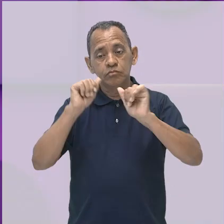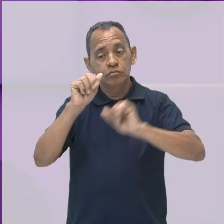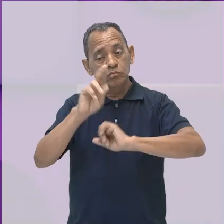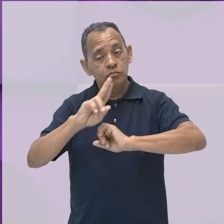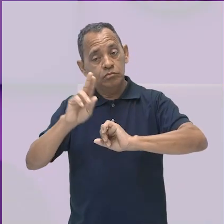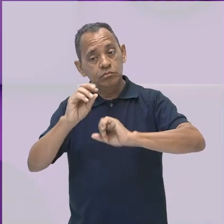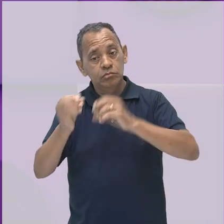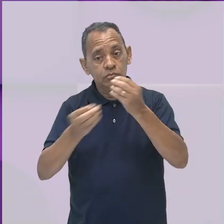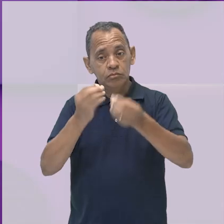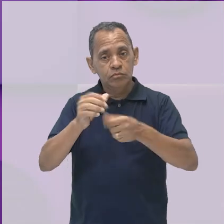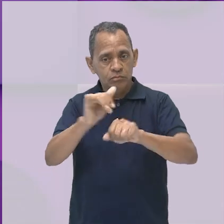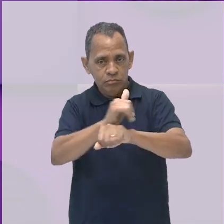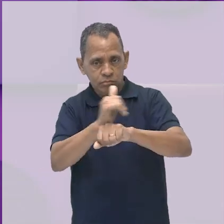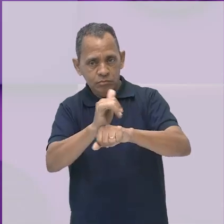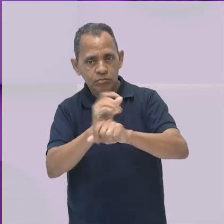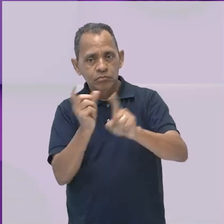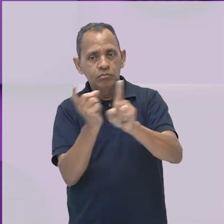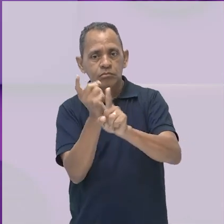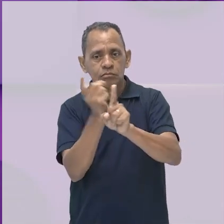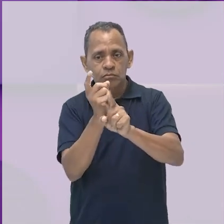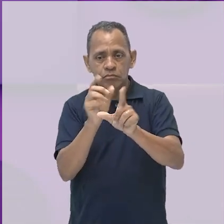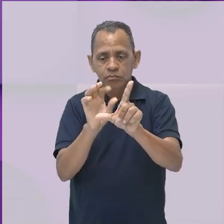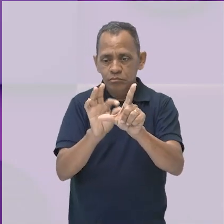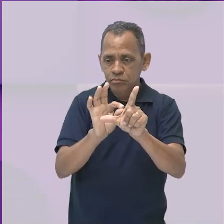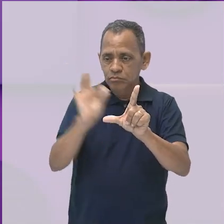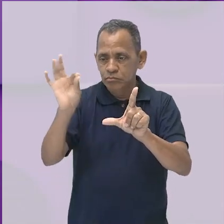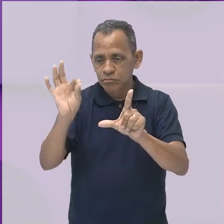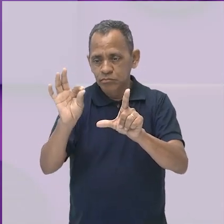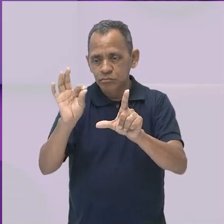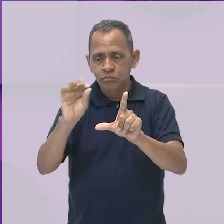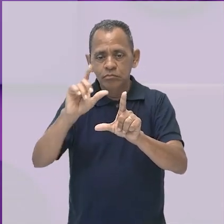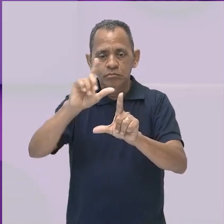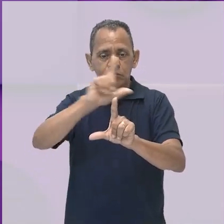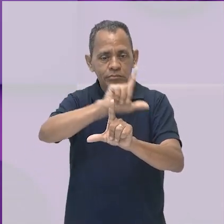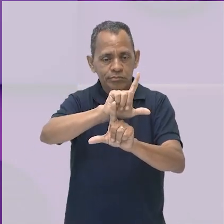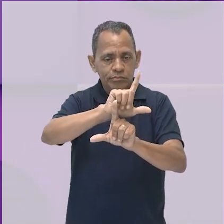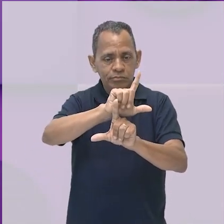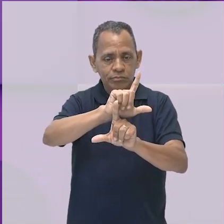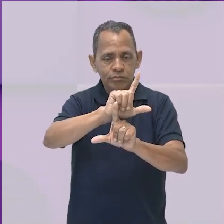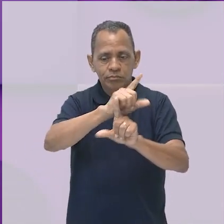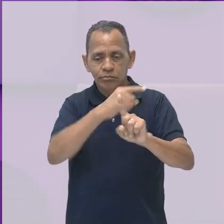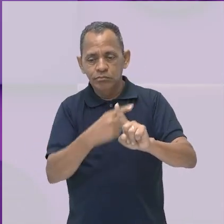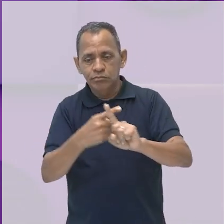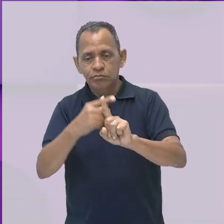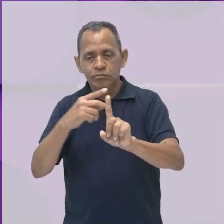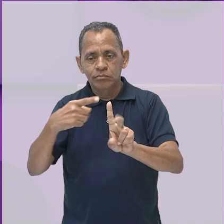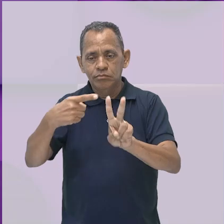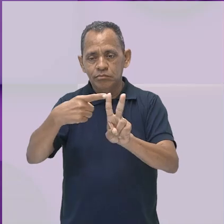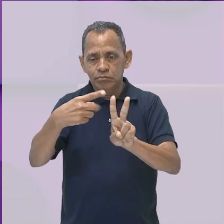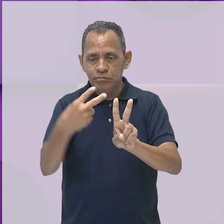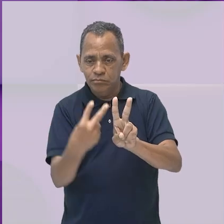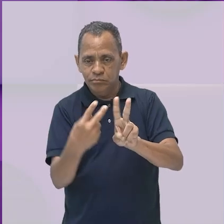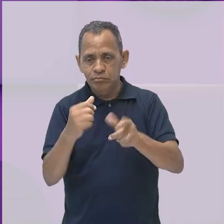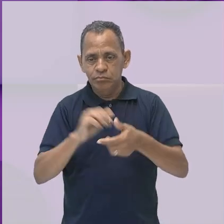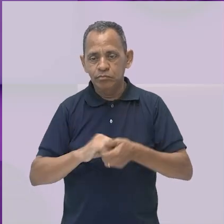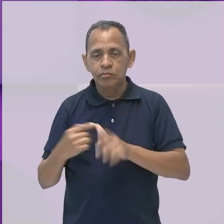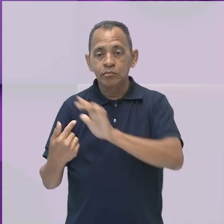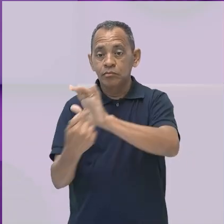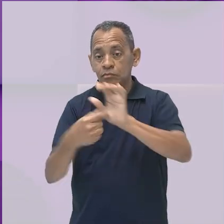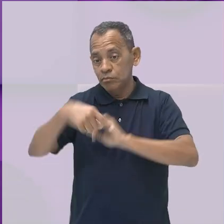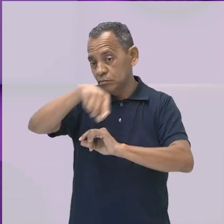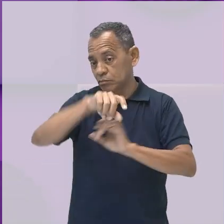no quadrado para encontrar que a diagonal é o lado vezes a raiz quadrada de 2. Não precisa, eu só estou mostrando para